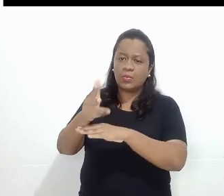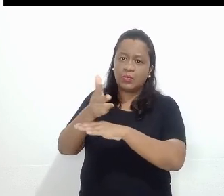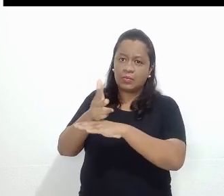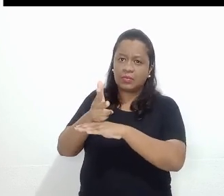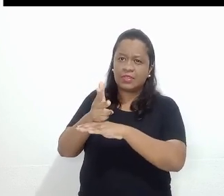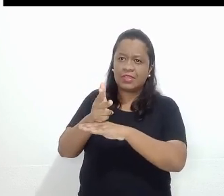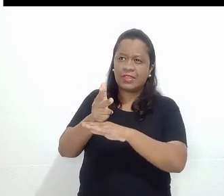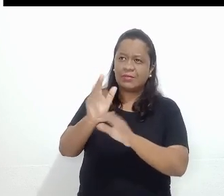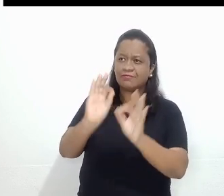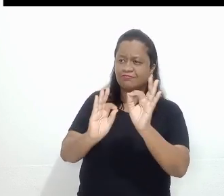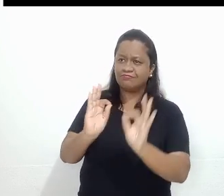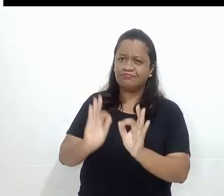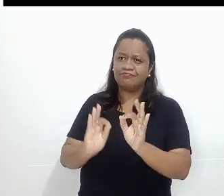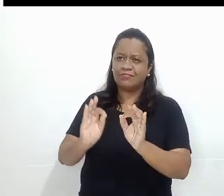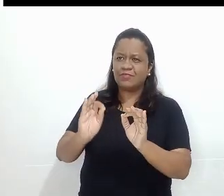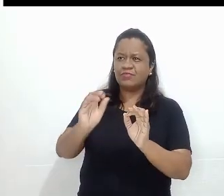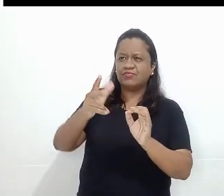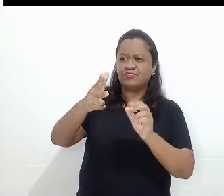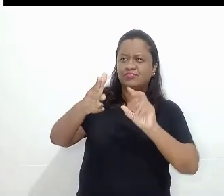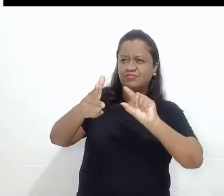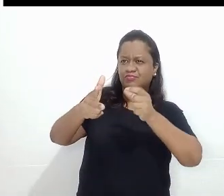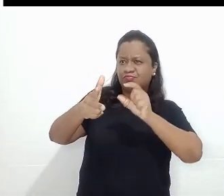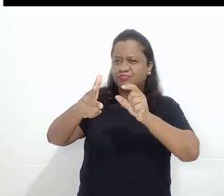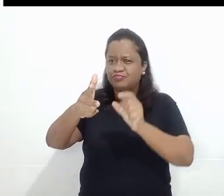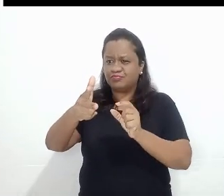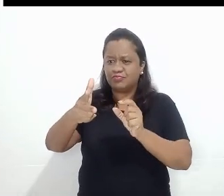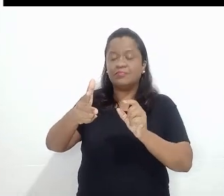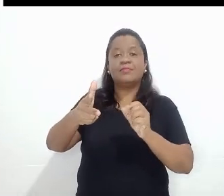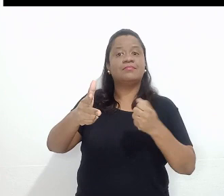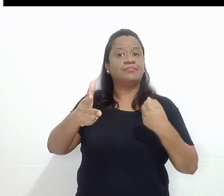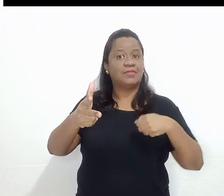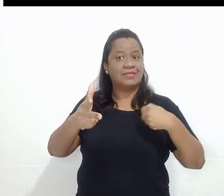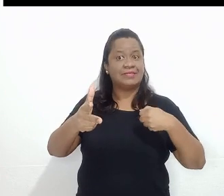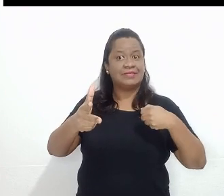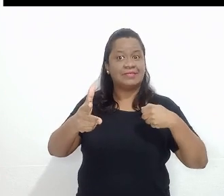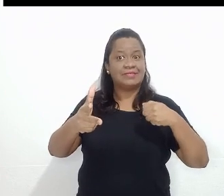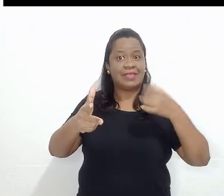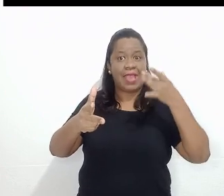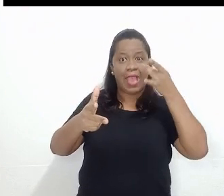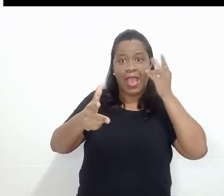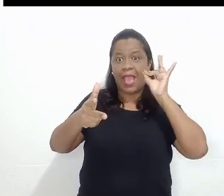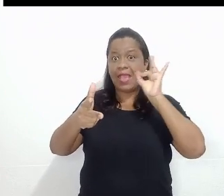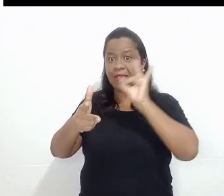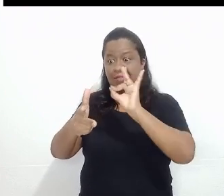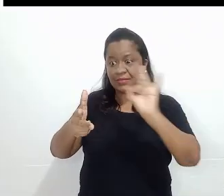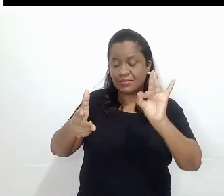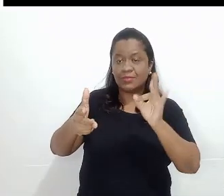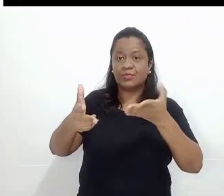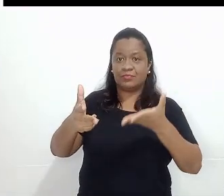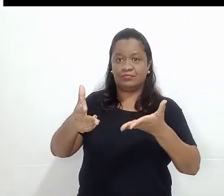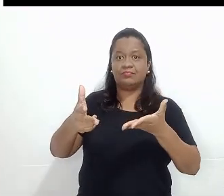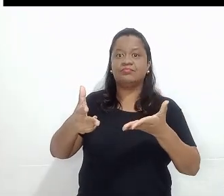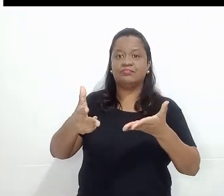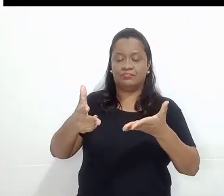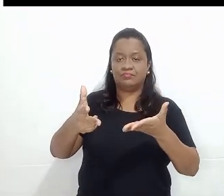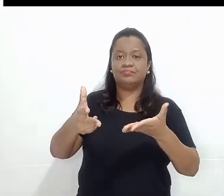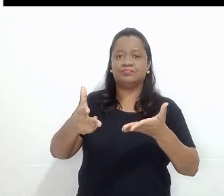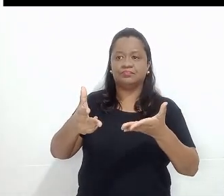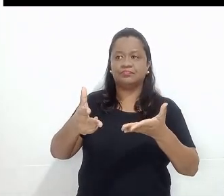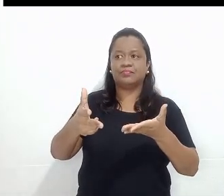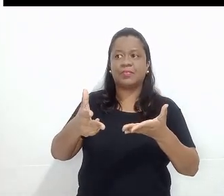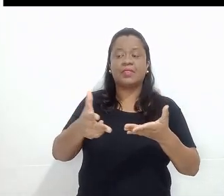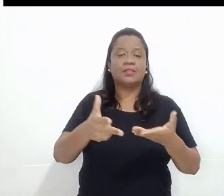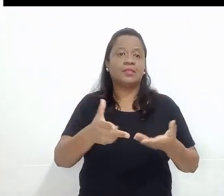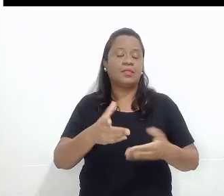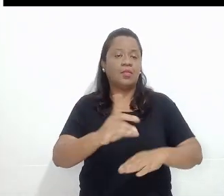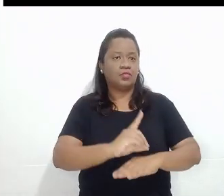uma câmera ela exige muita atenção. Então, assim, o profissional lá, o diretor de fotografia está